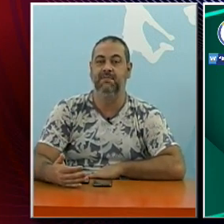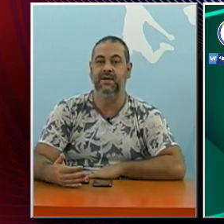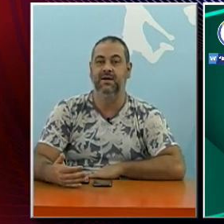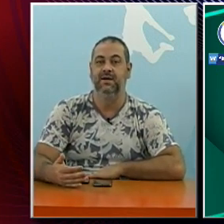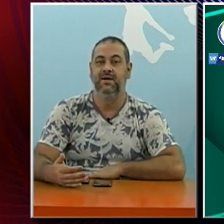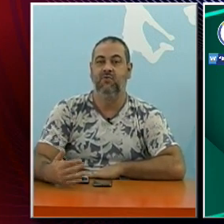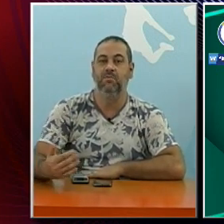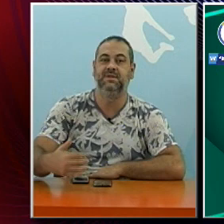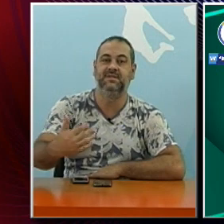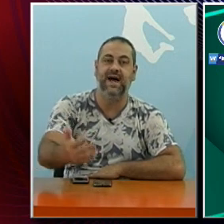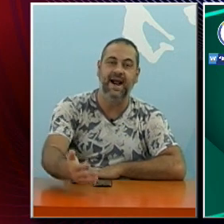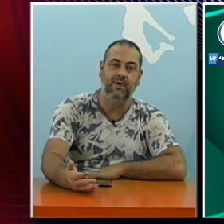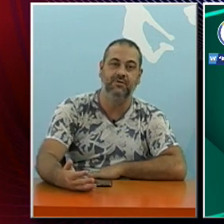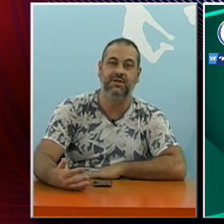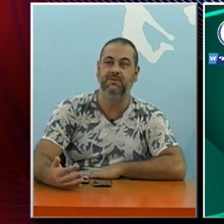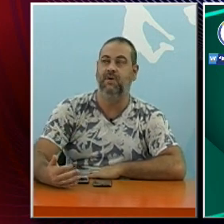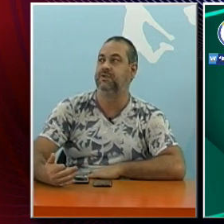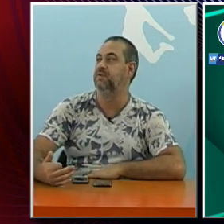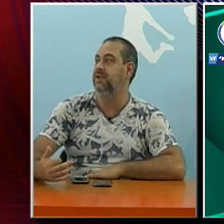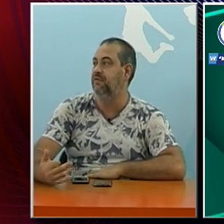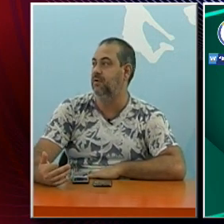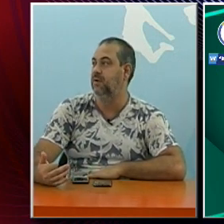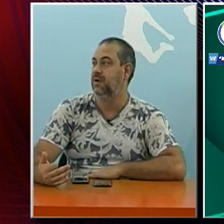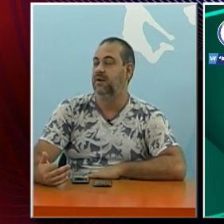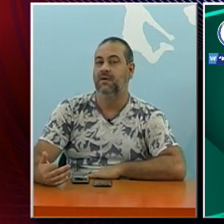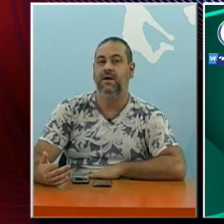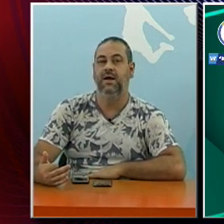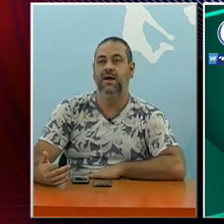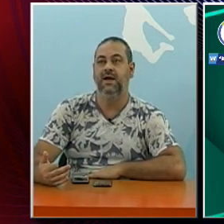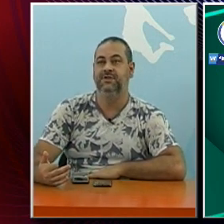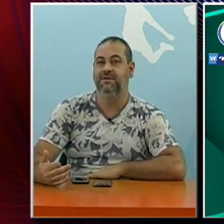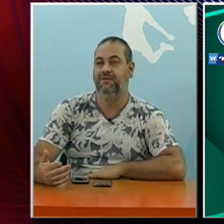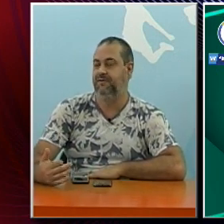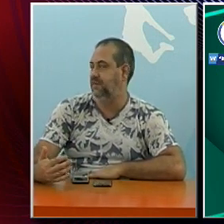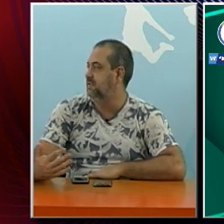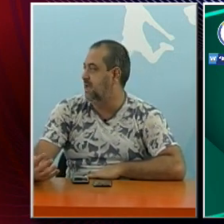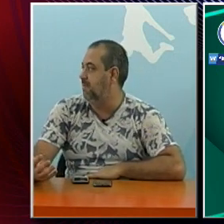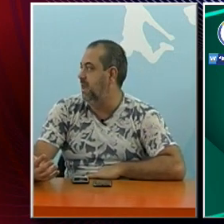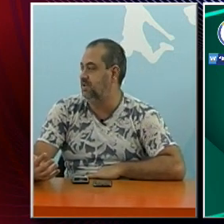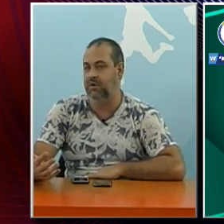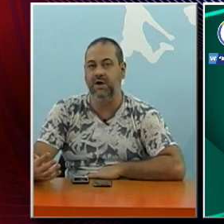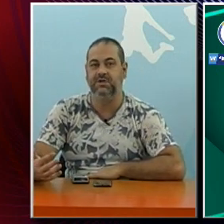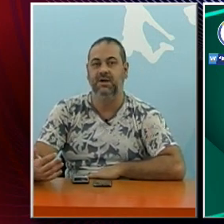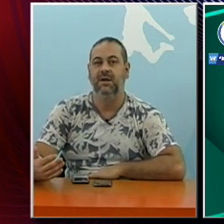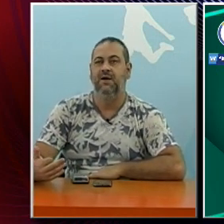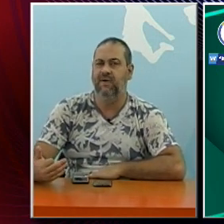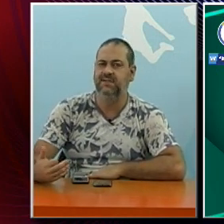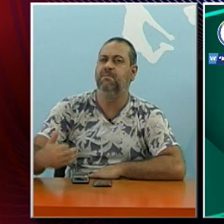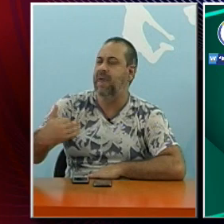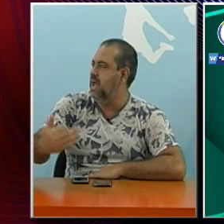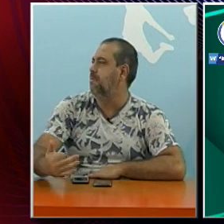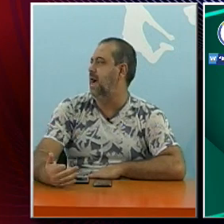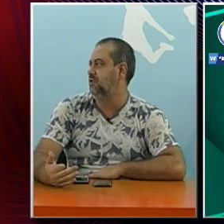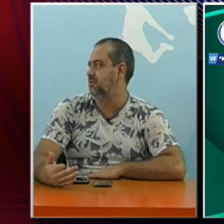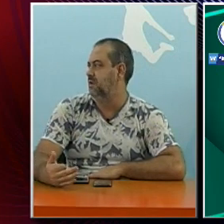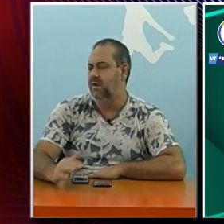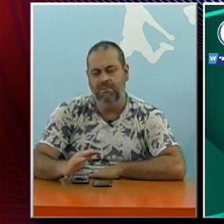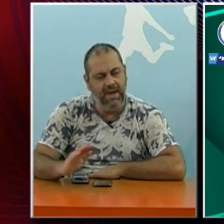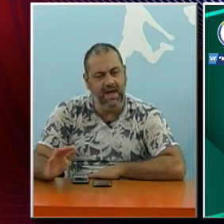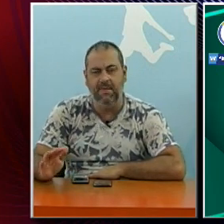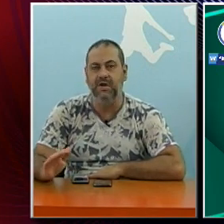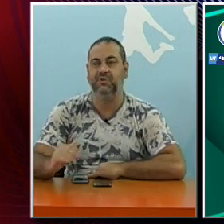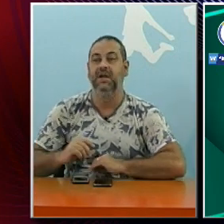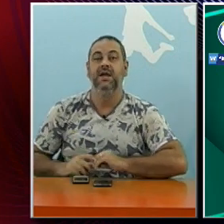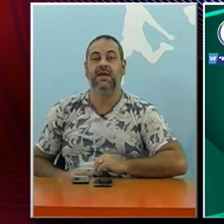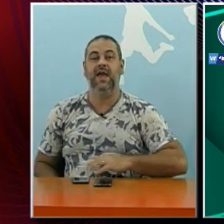Dessa pandemia? Como que estará os times? Eu acho o nível de fisicamente, Rocha, vai ser bem abaixo.